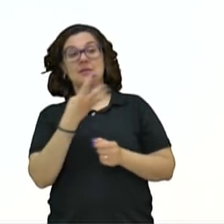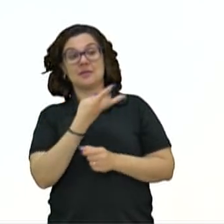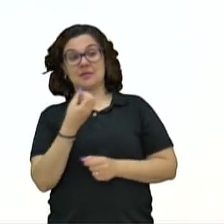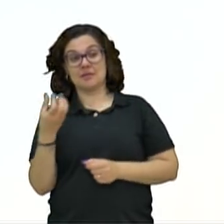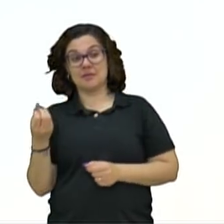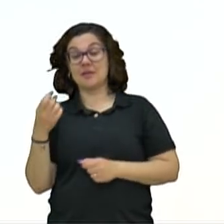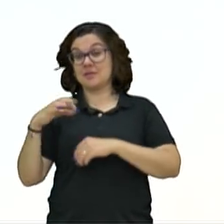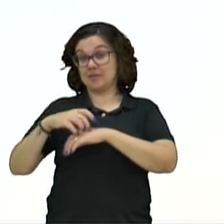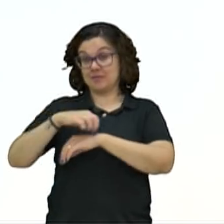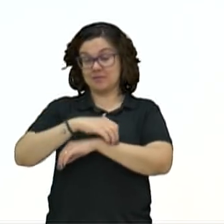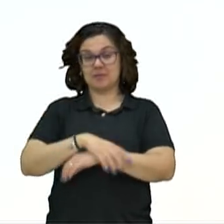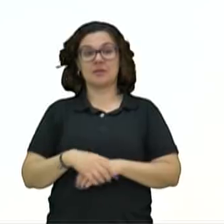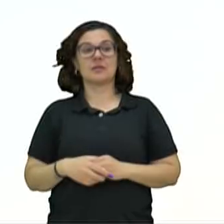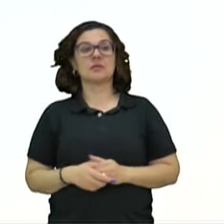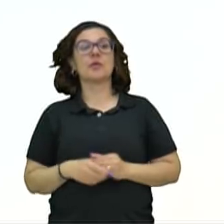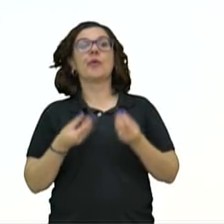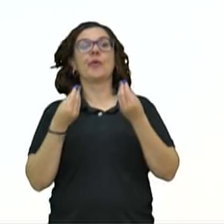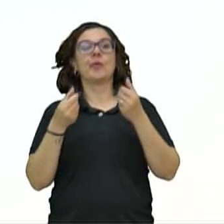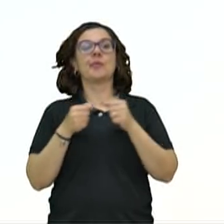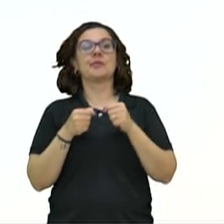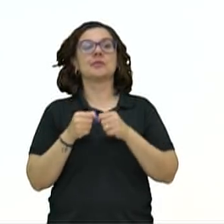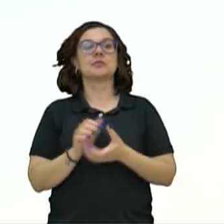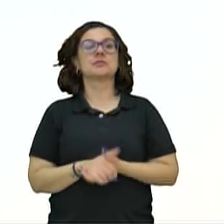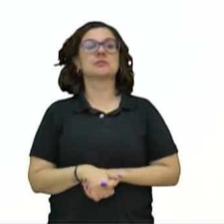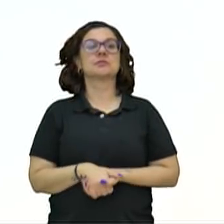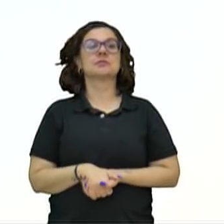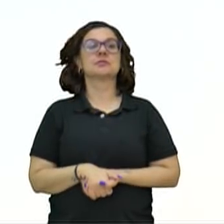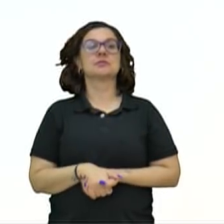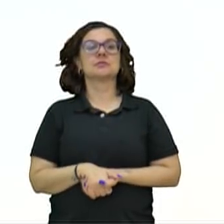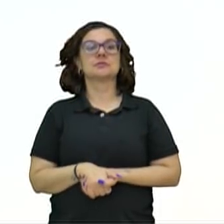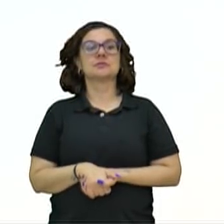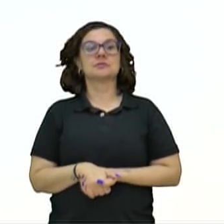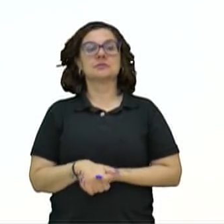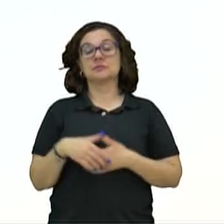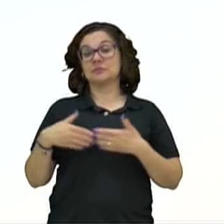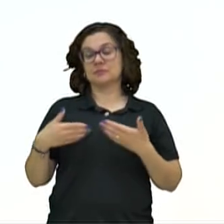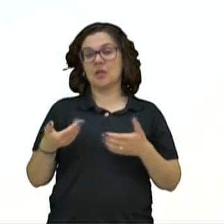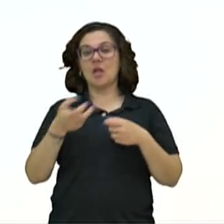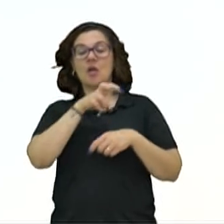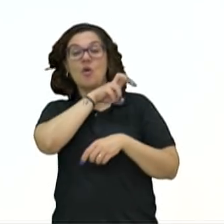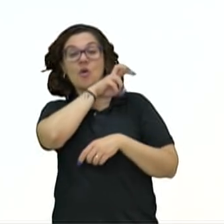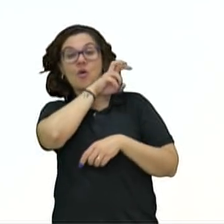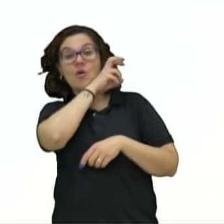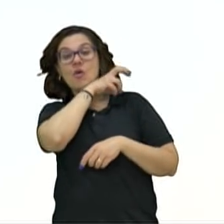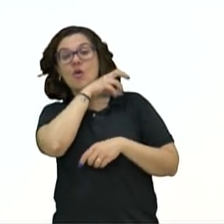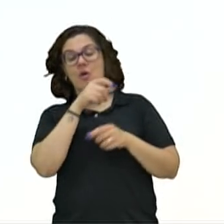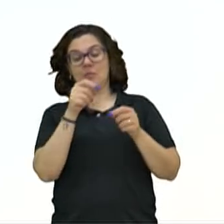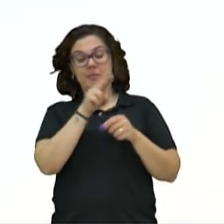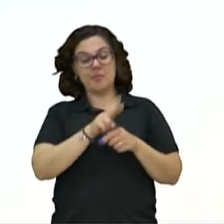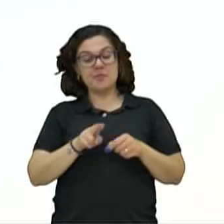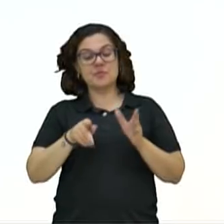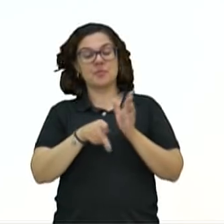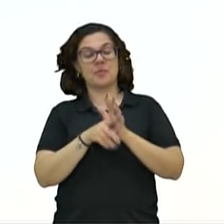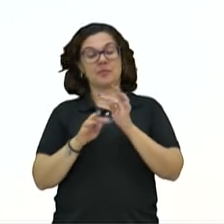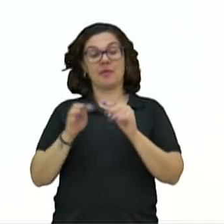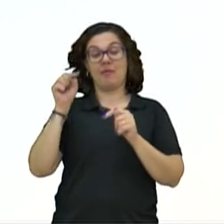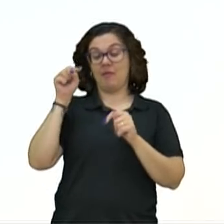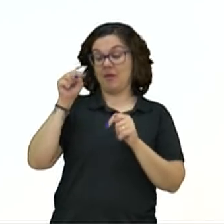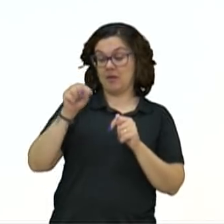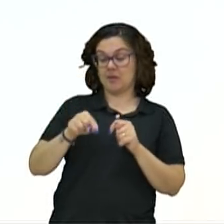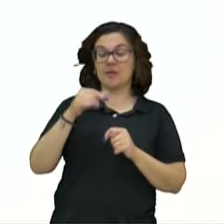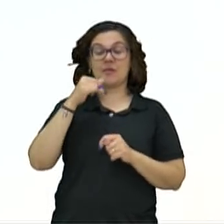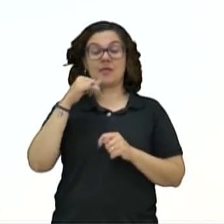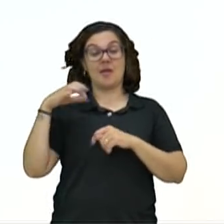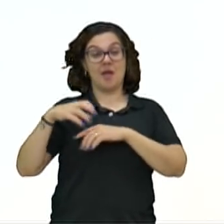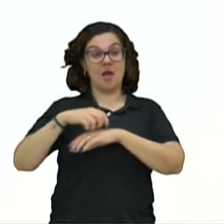300 aranhas. E como que eles fazem isso? Eles, no caso de cobras, né? Existe outra técnica, mas no caso da